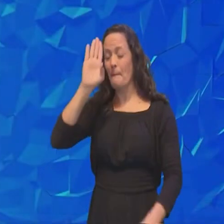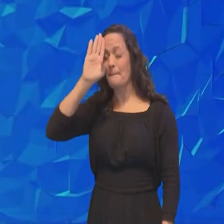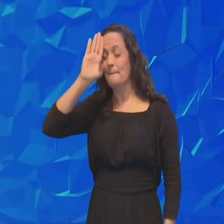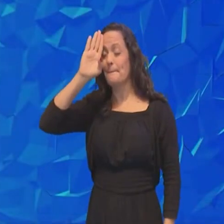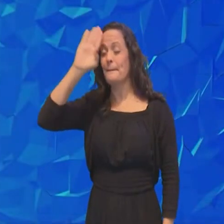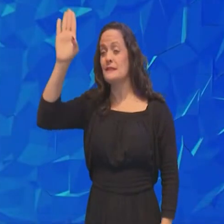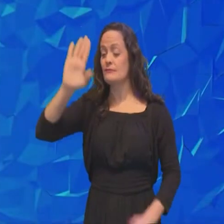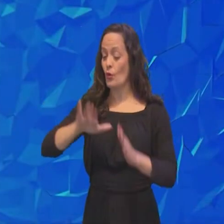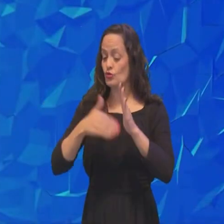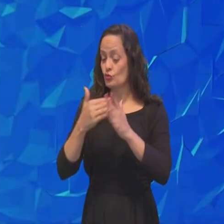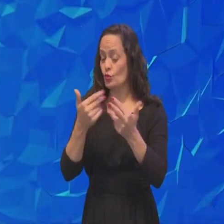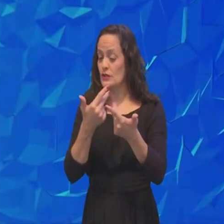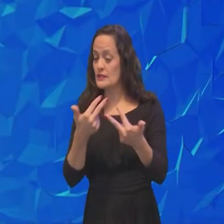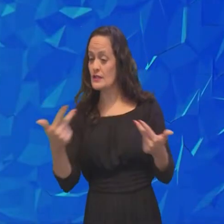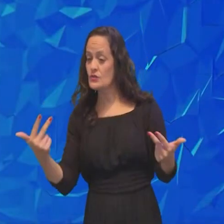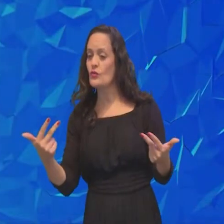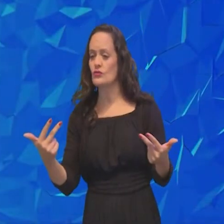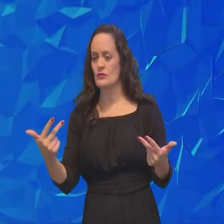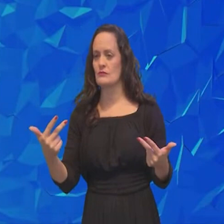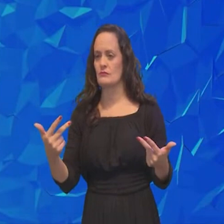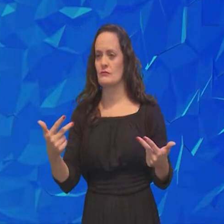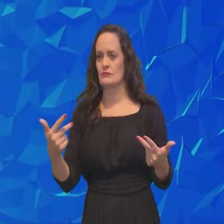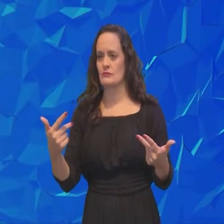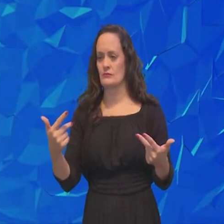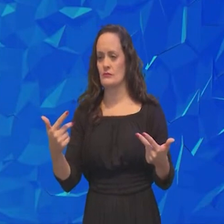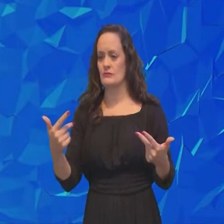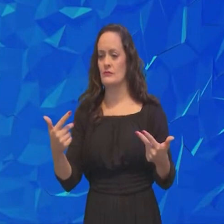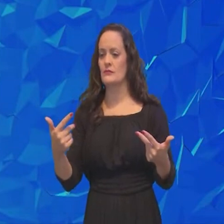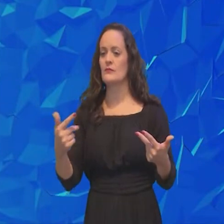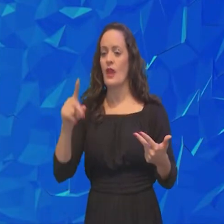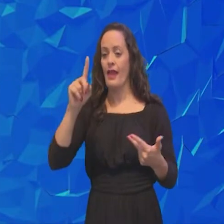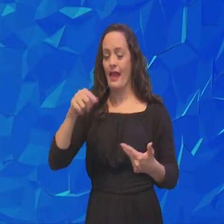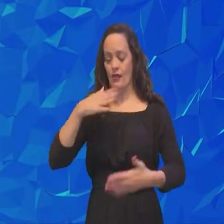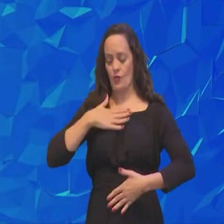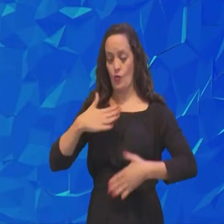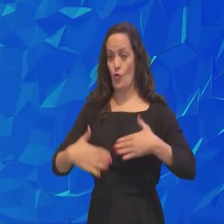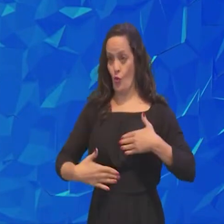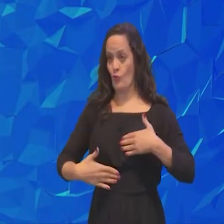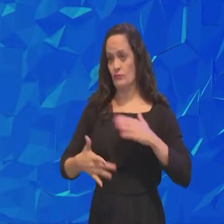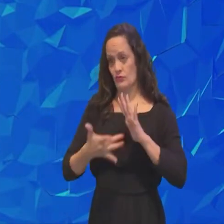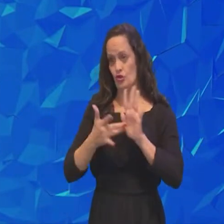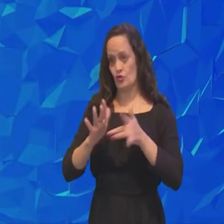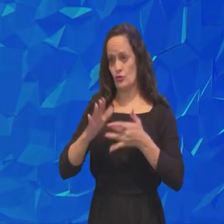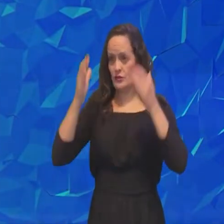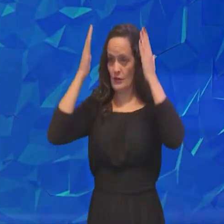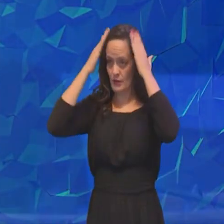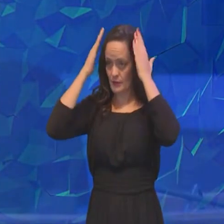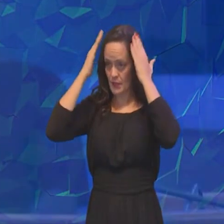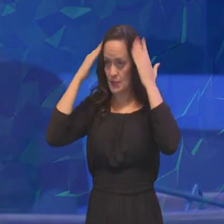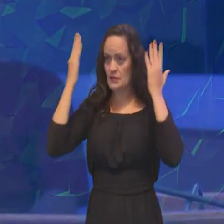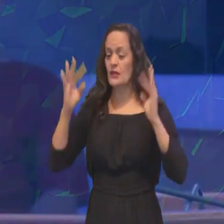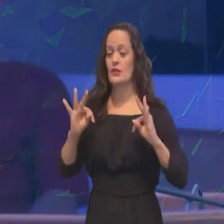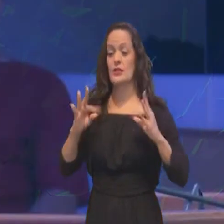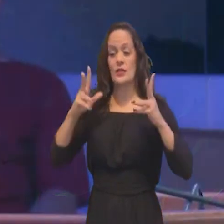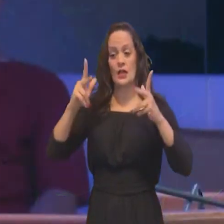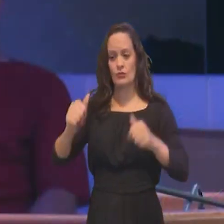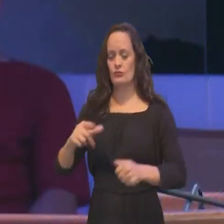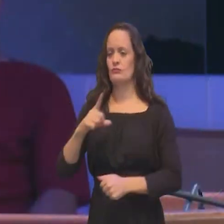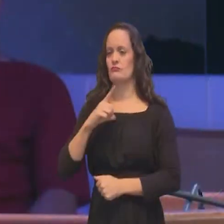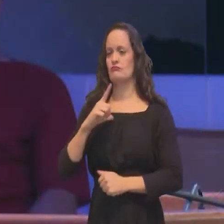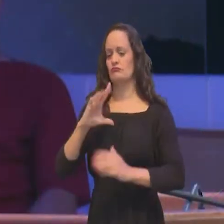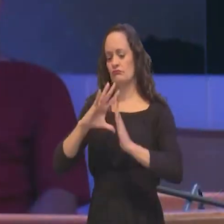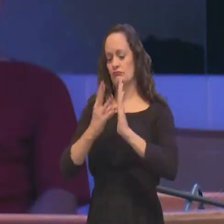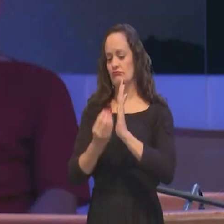as coisas, o deu à igreja, a qual é o seu corpo, a plenitude daquele que em tudo enche